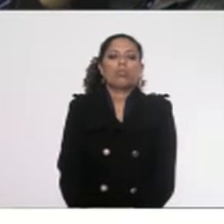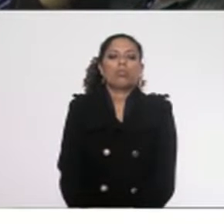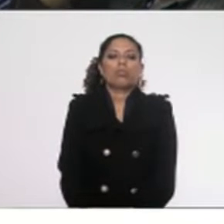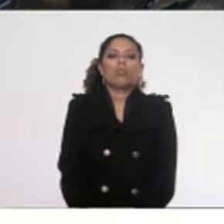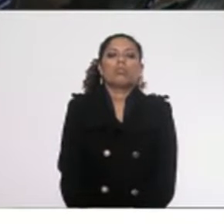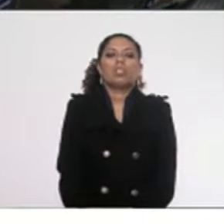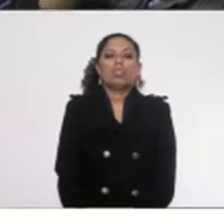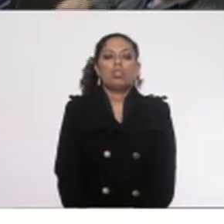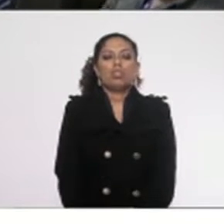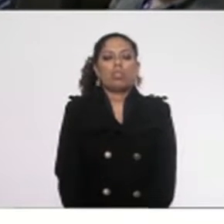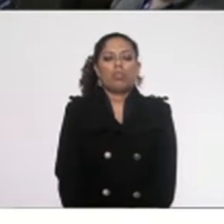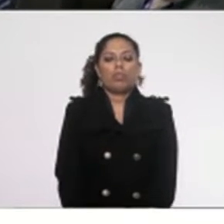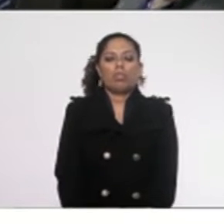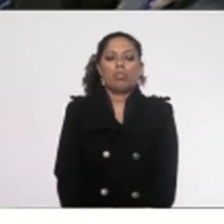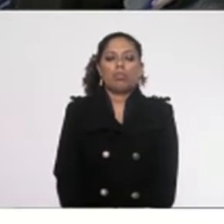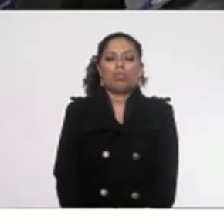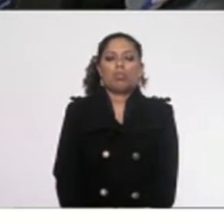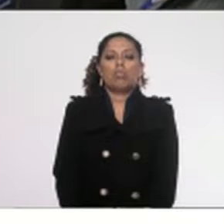74.